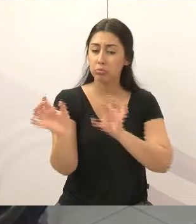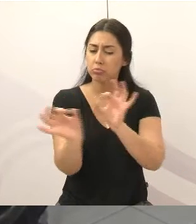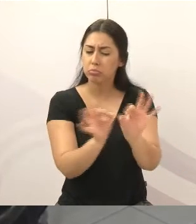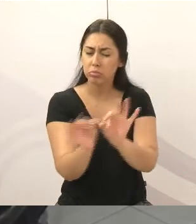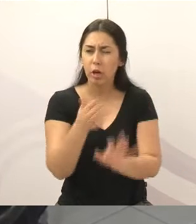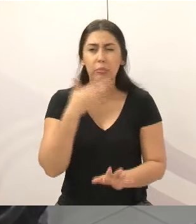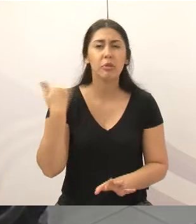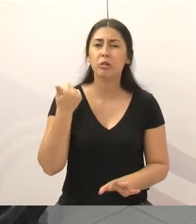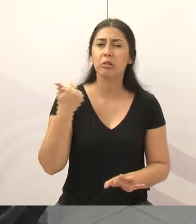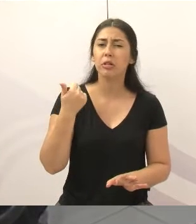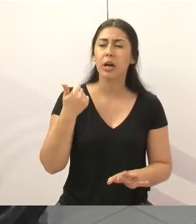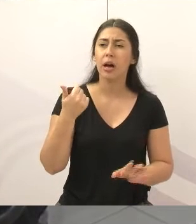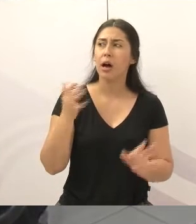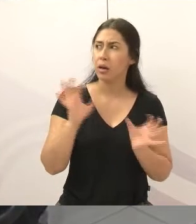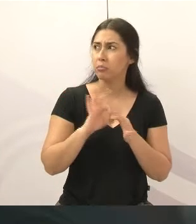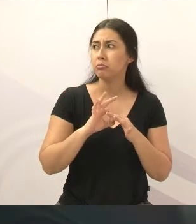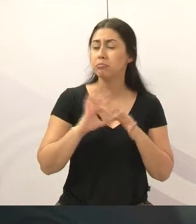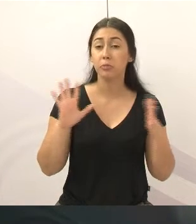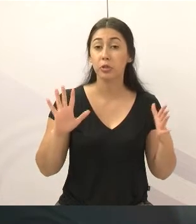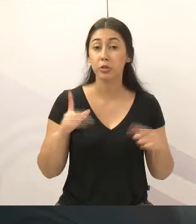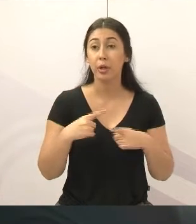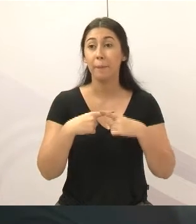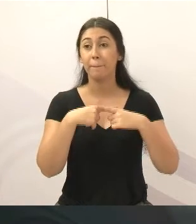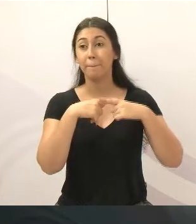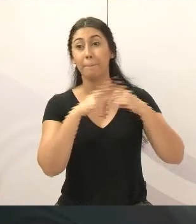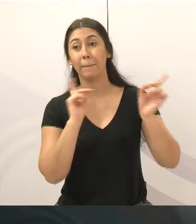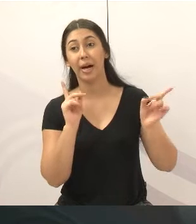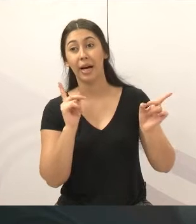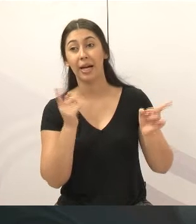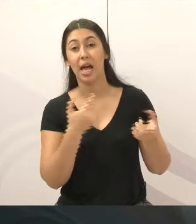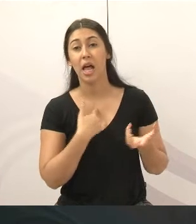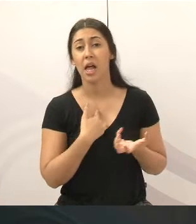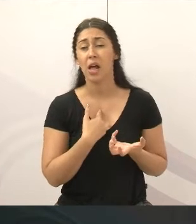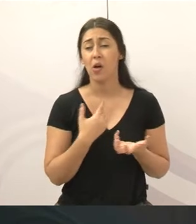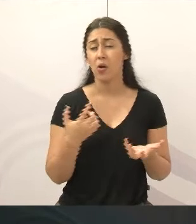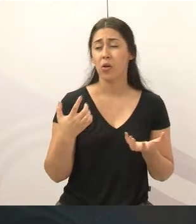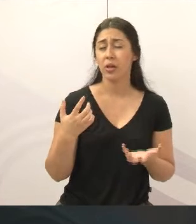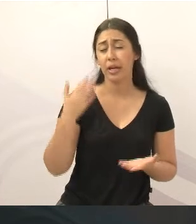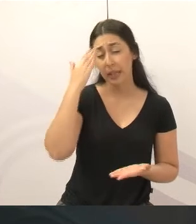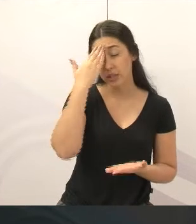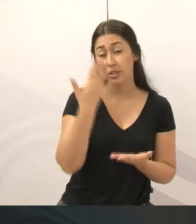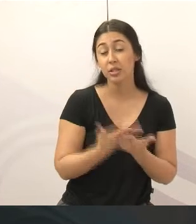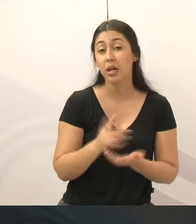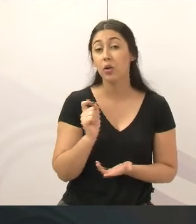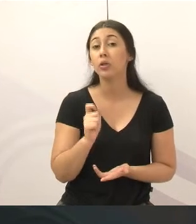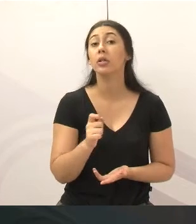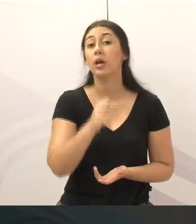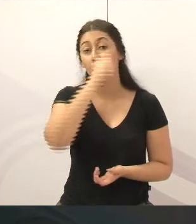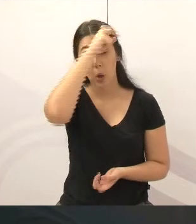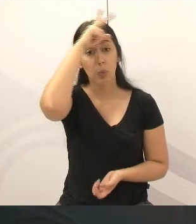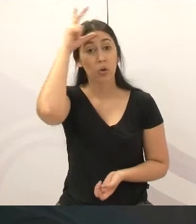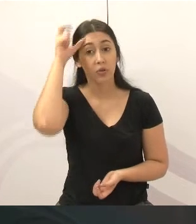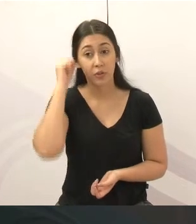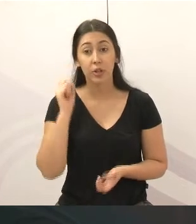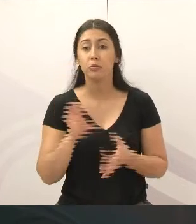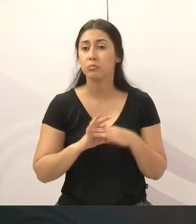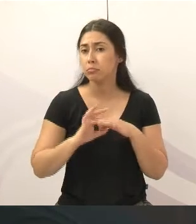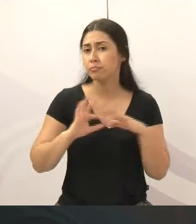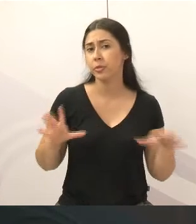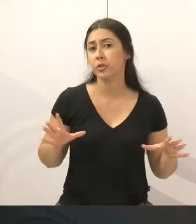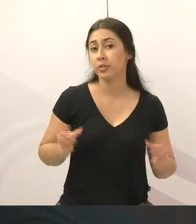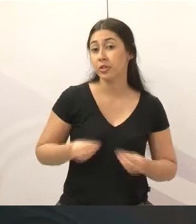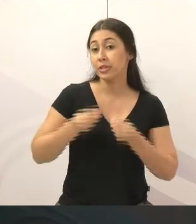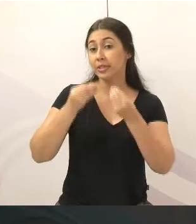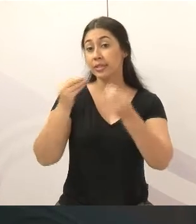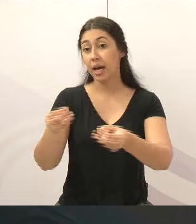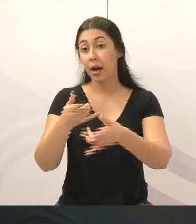tempo eu acho que não tem negativa, eu quero acreditar, por parte do prefeito, para que possa disponibilizar essas máscaras